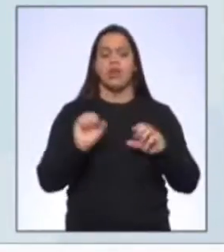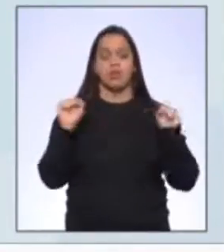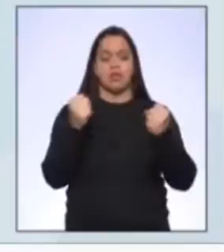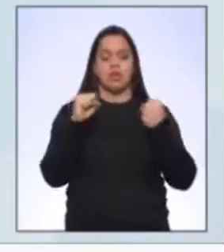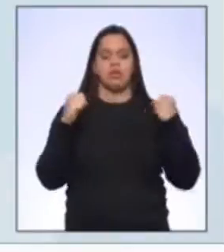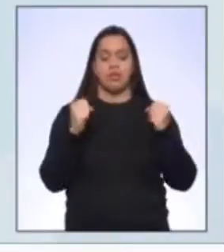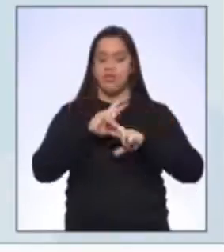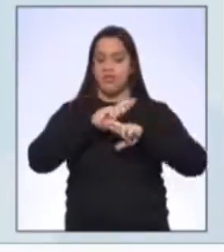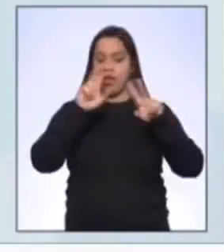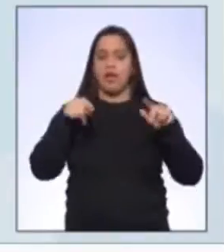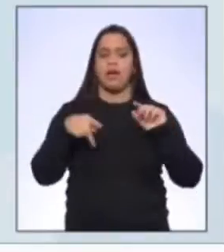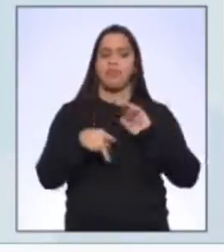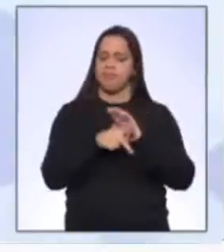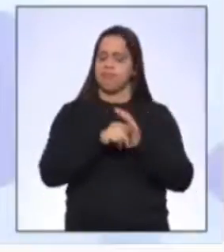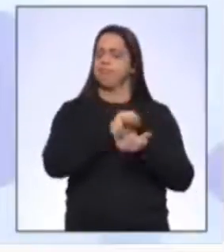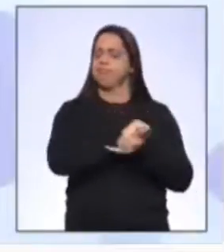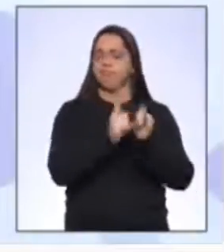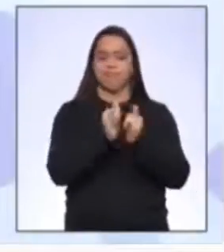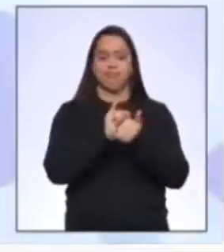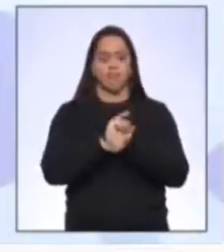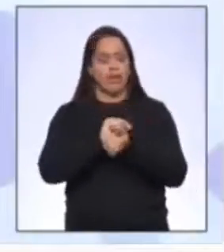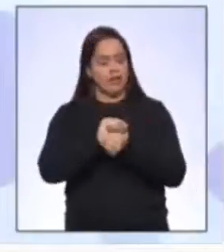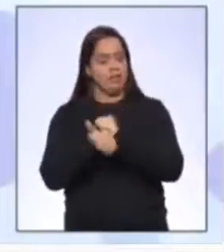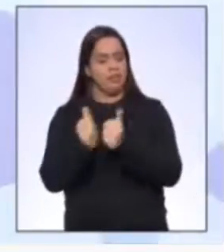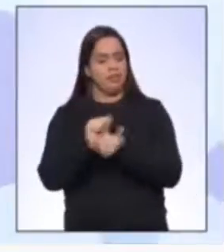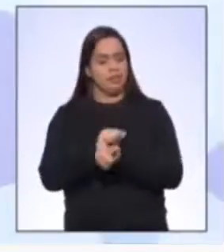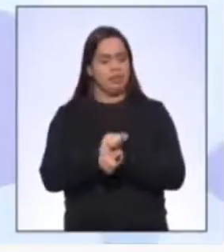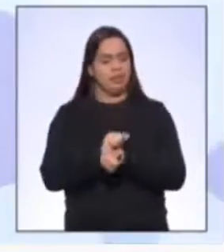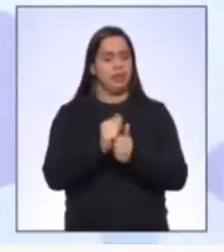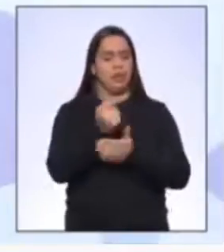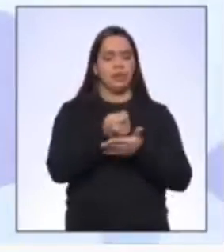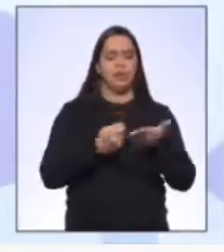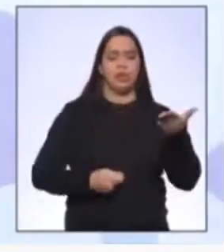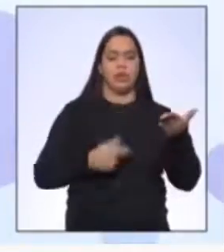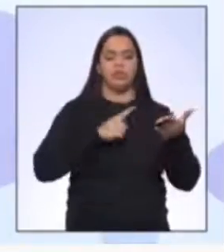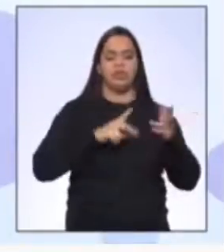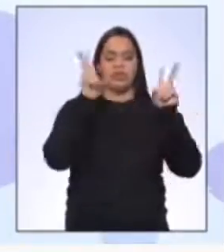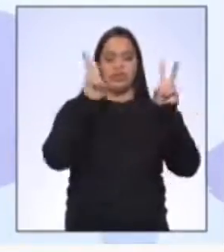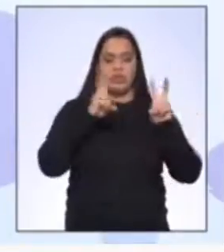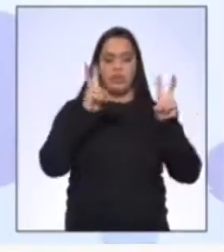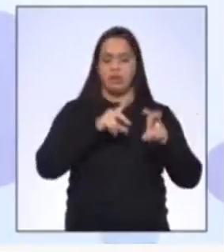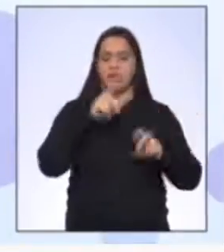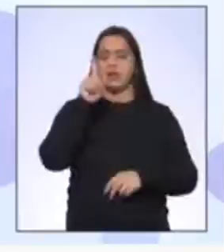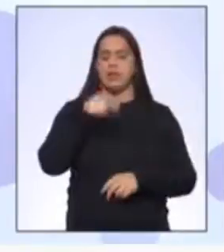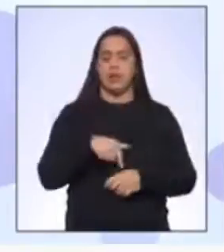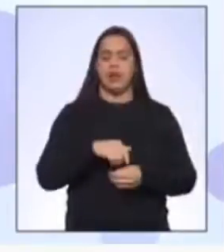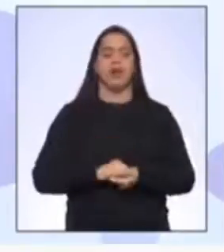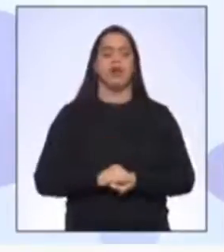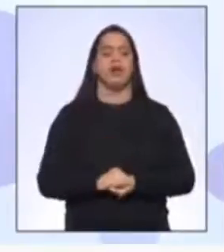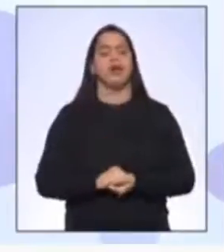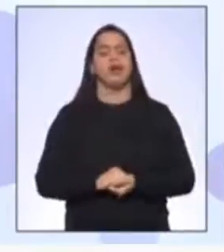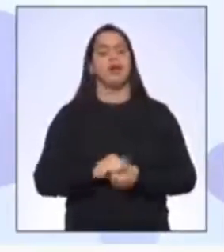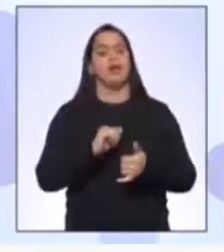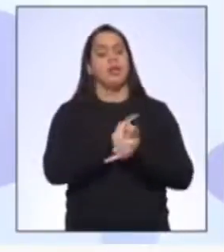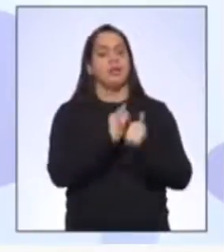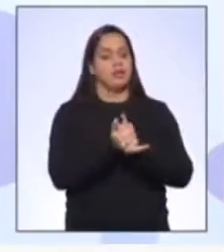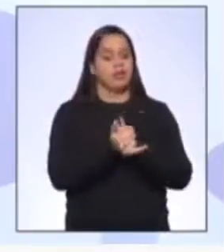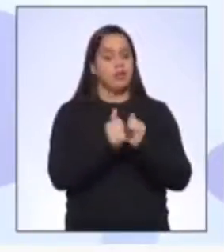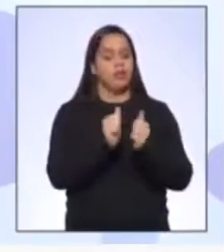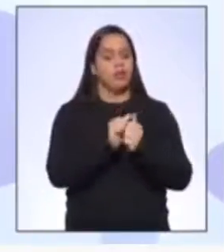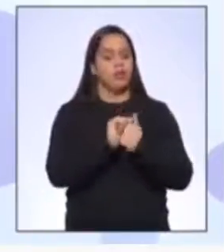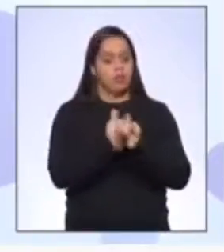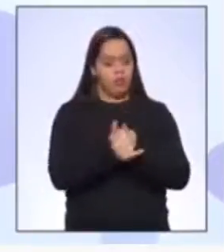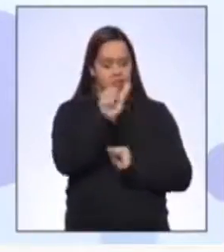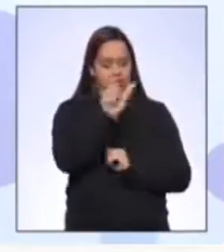e naquele texto nós tínhamos o tema nós temos o título que era sobre o atleta guia eu